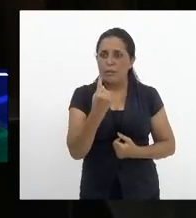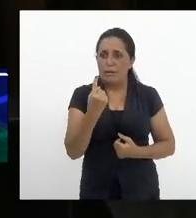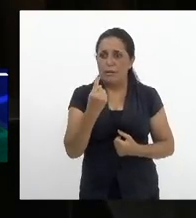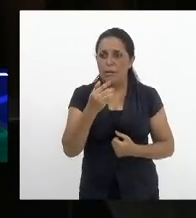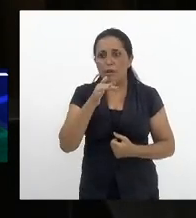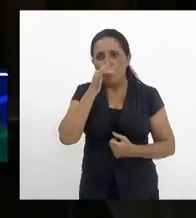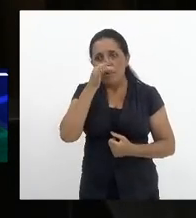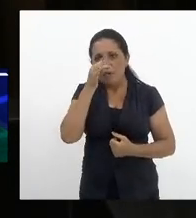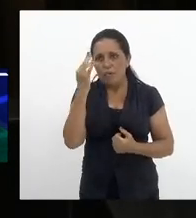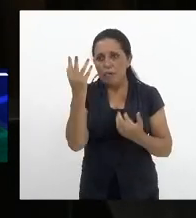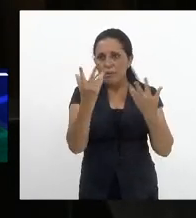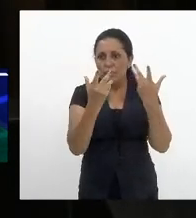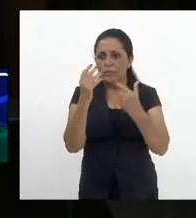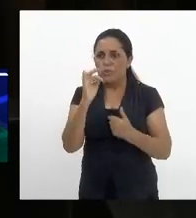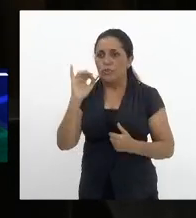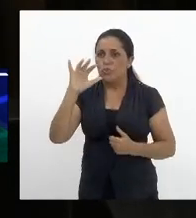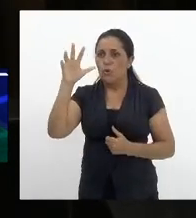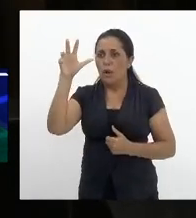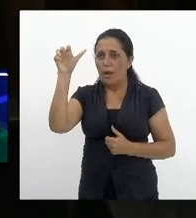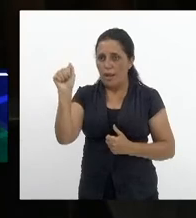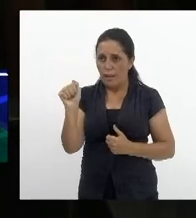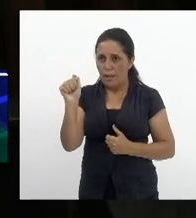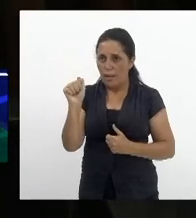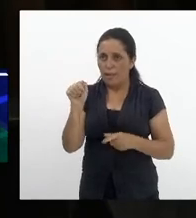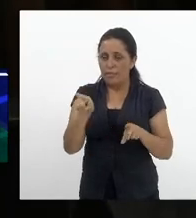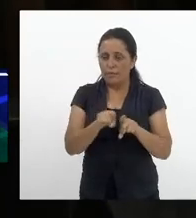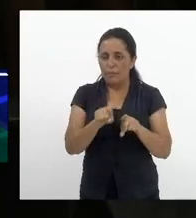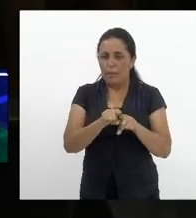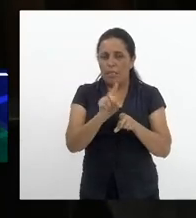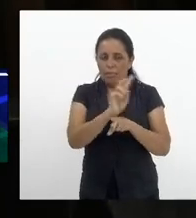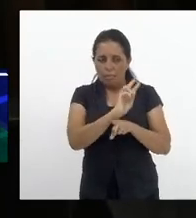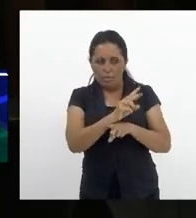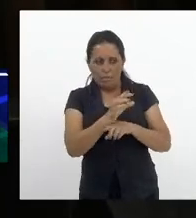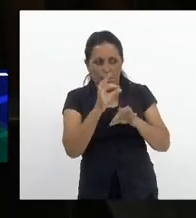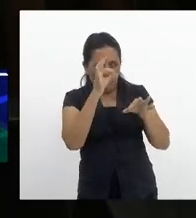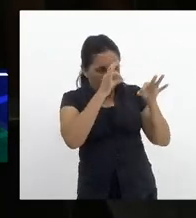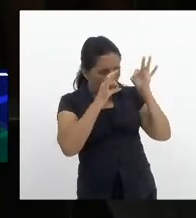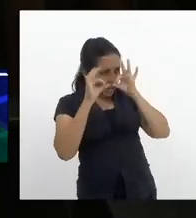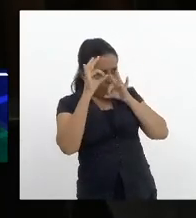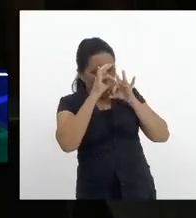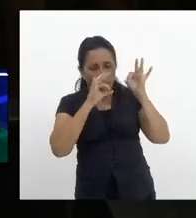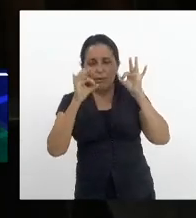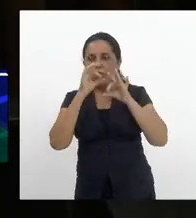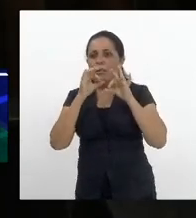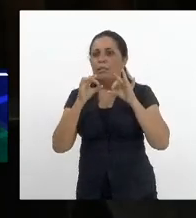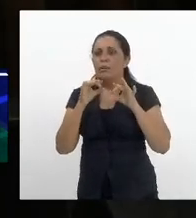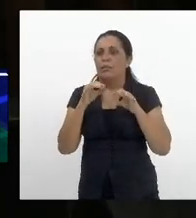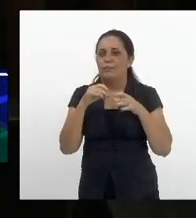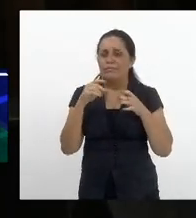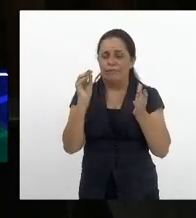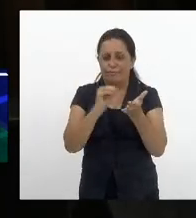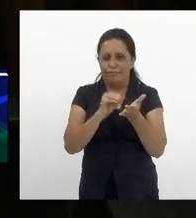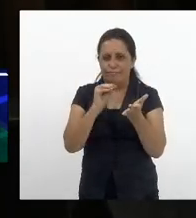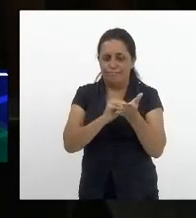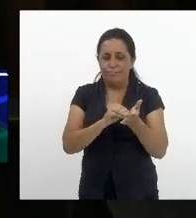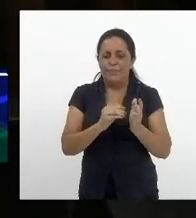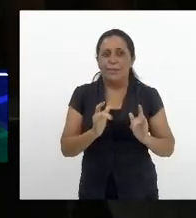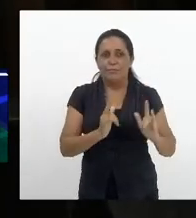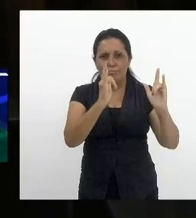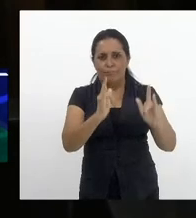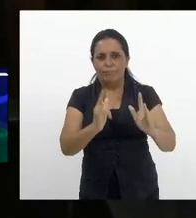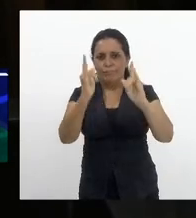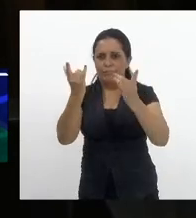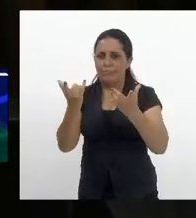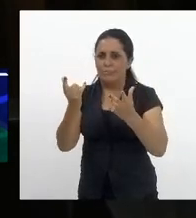aliás, tem sido objeto da especulação imobiliária, da ocupação desordenada e irregular do solo. E aí eu